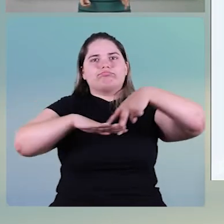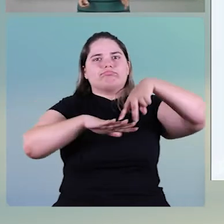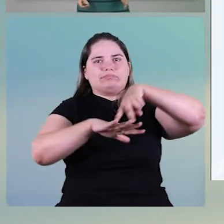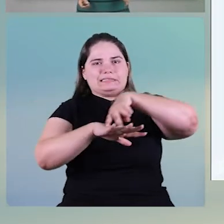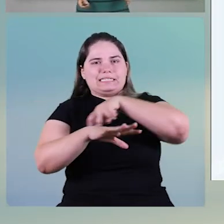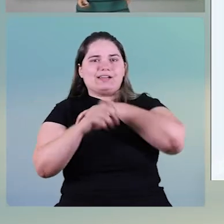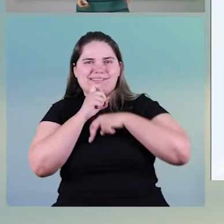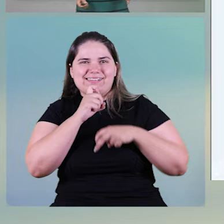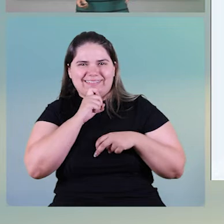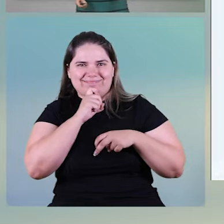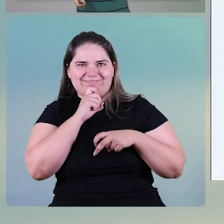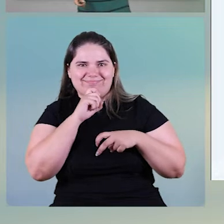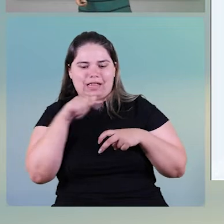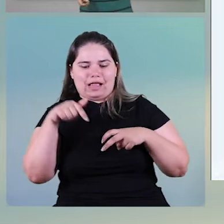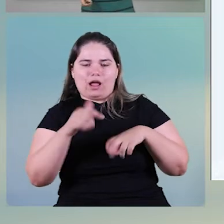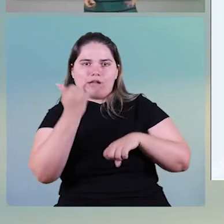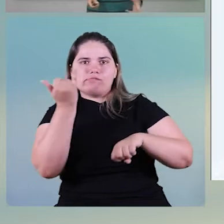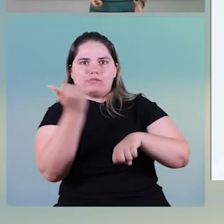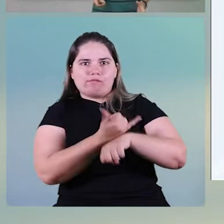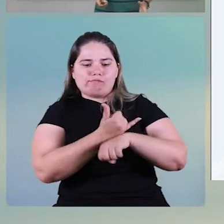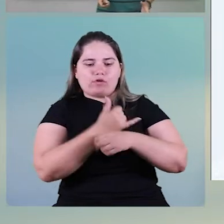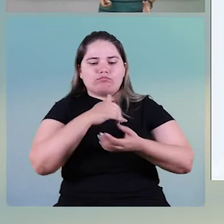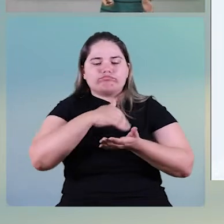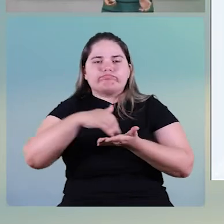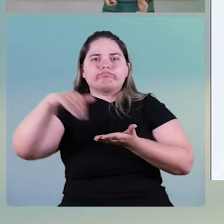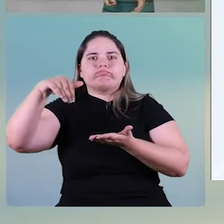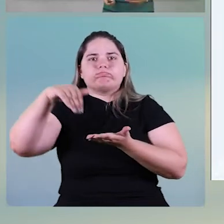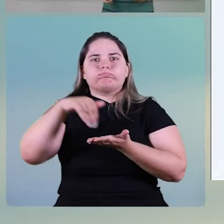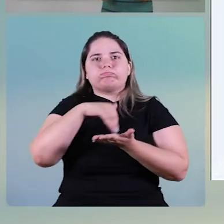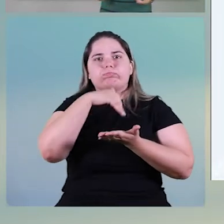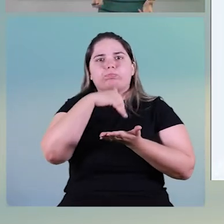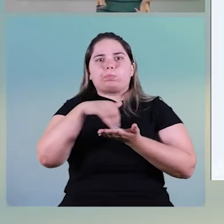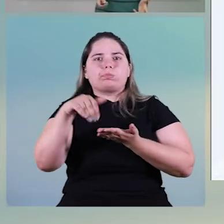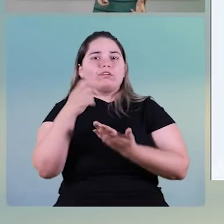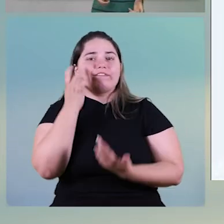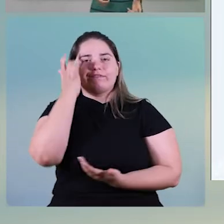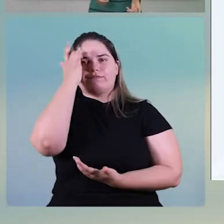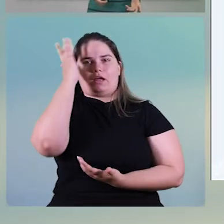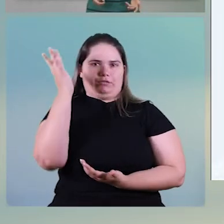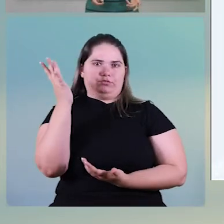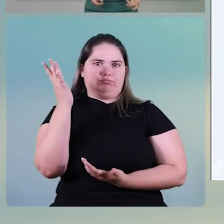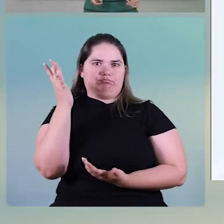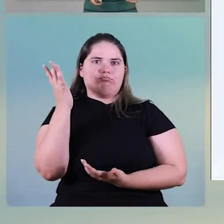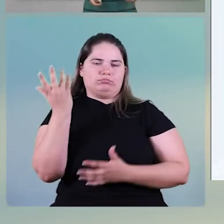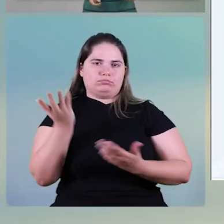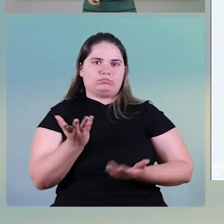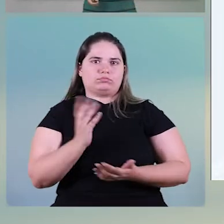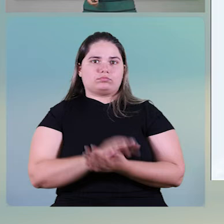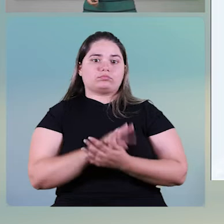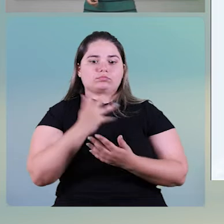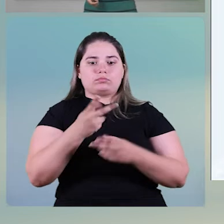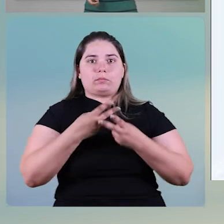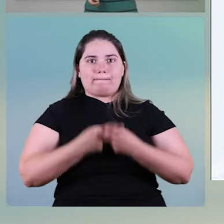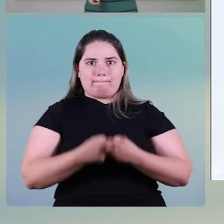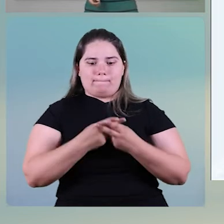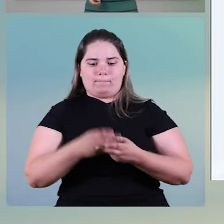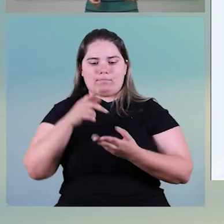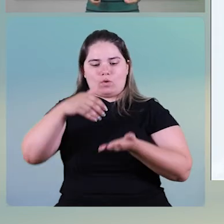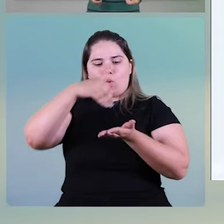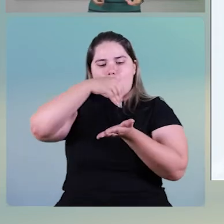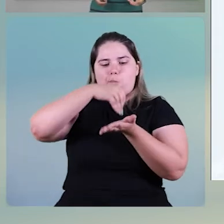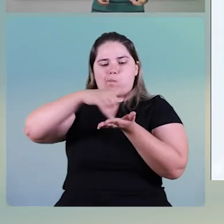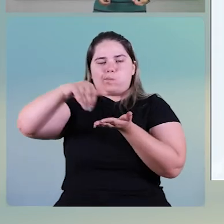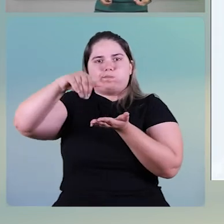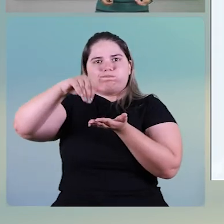Aquele ferro, né, em função do peso do atleta que está calçando aquela sapatilha, faz com que surja entre